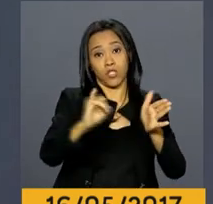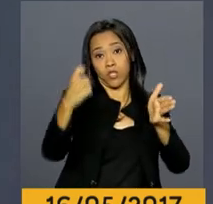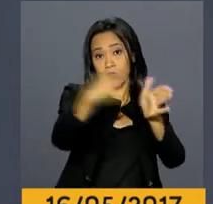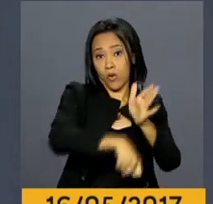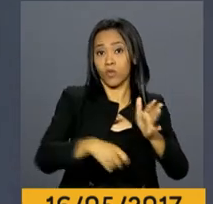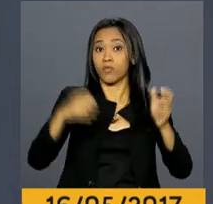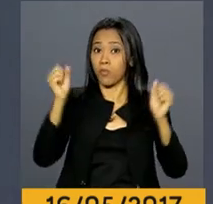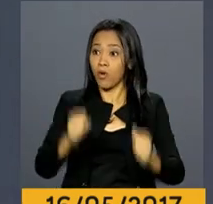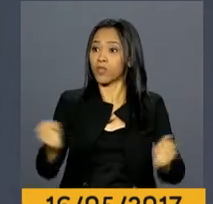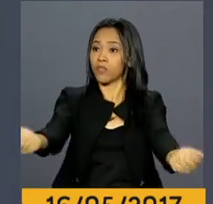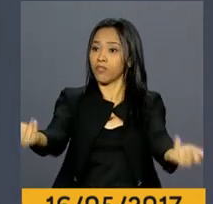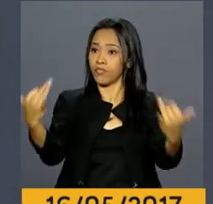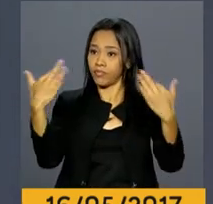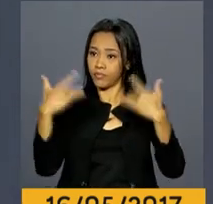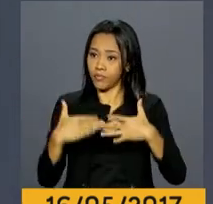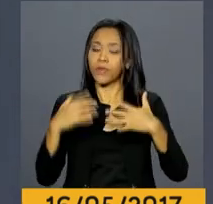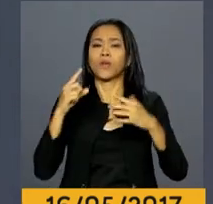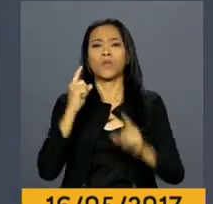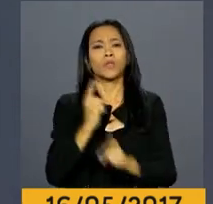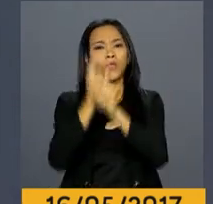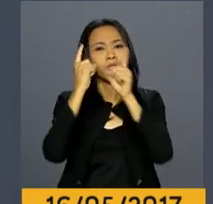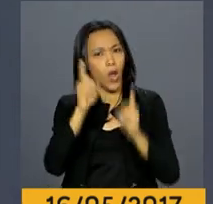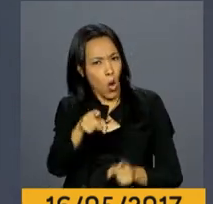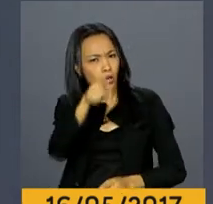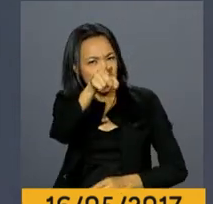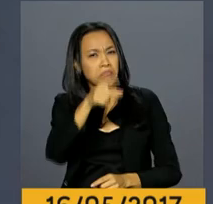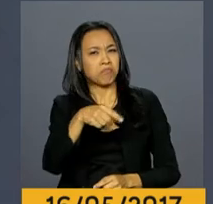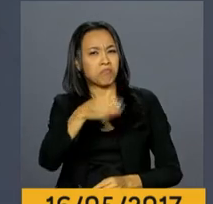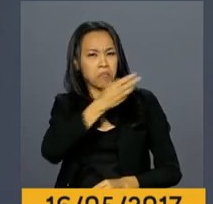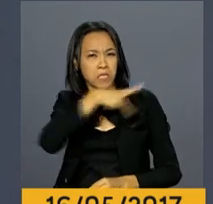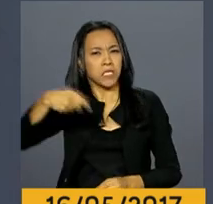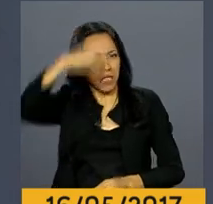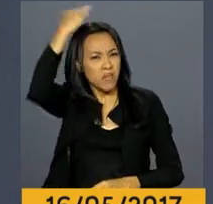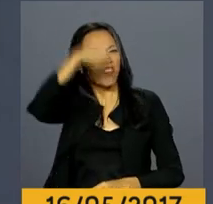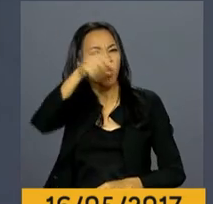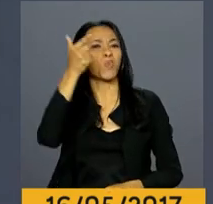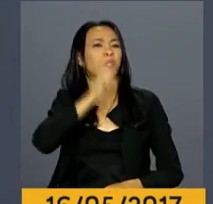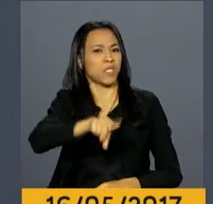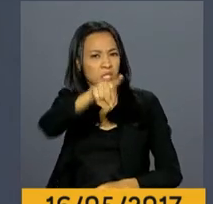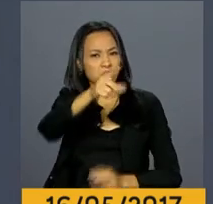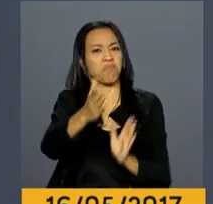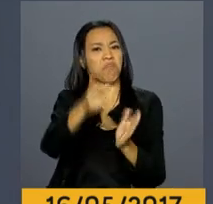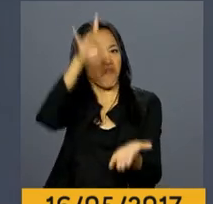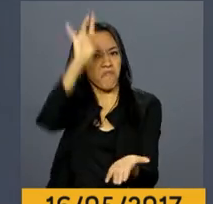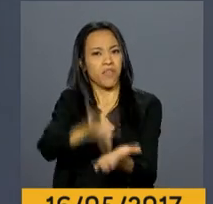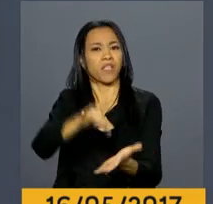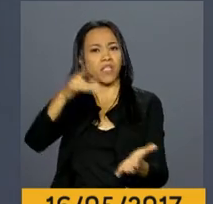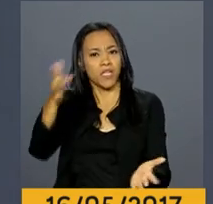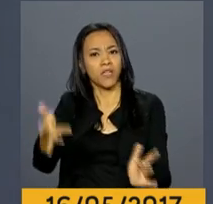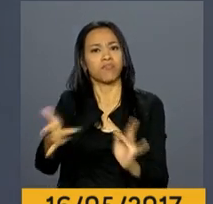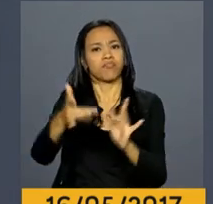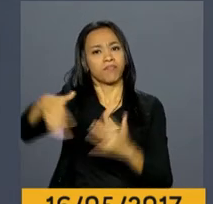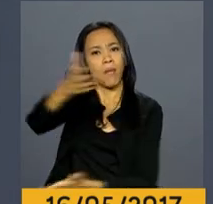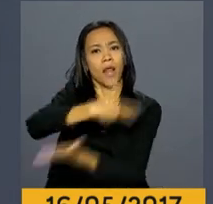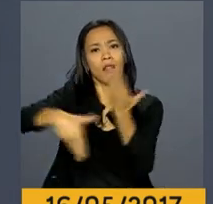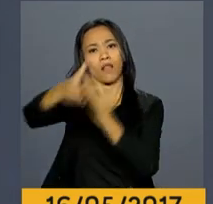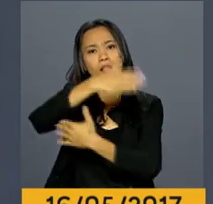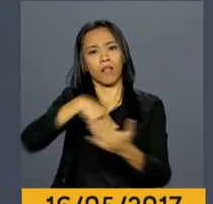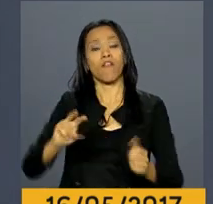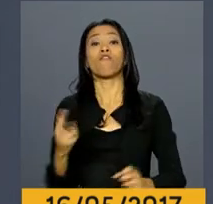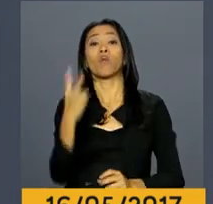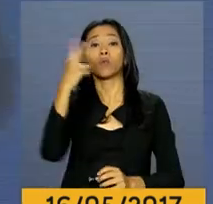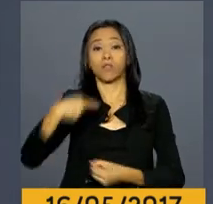se reunir aqui e dizer, ó, Temer, você conseguiu fazer do Brasil uma verdadeira federação prestigiando os